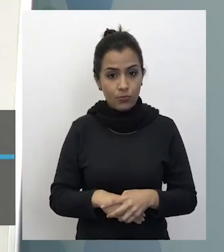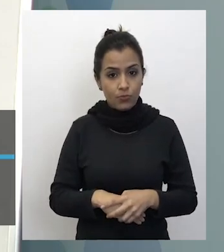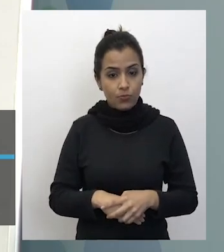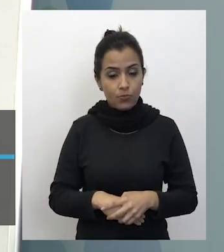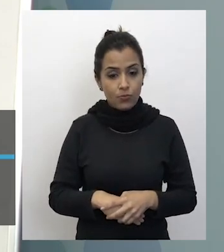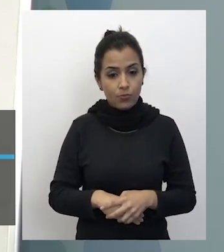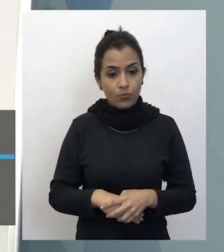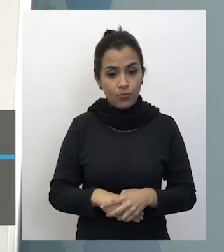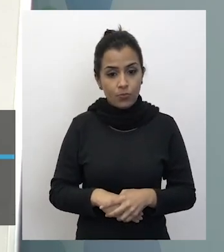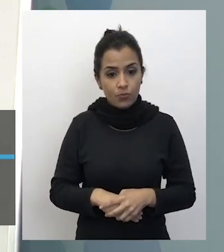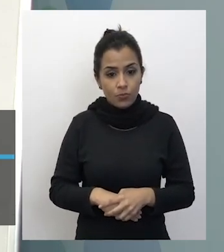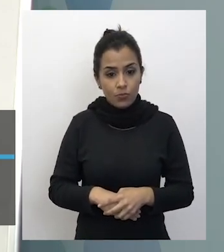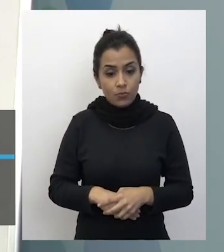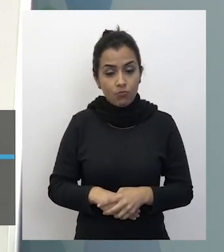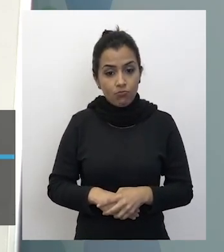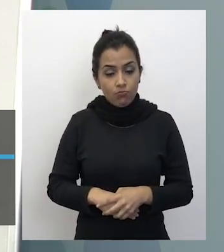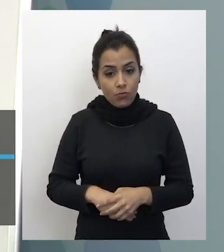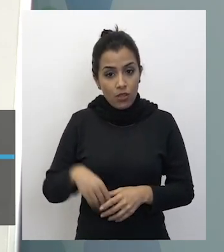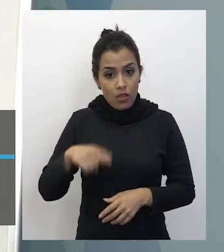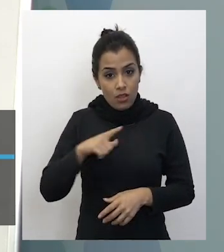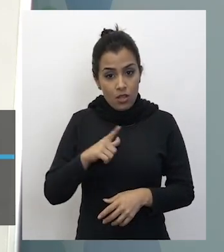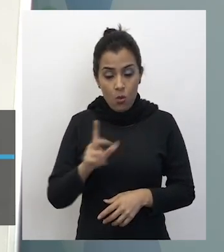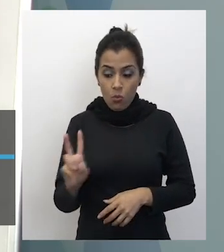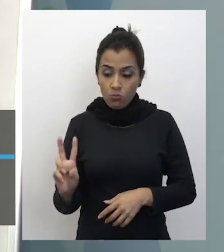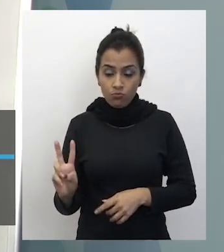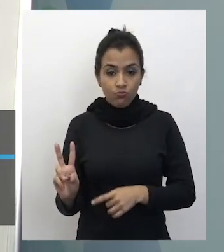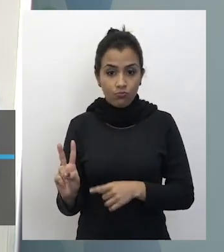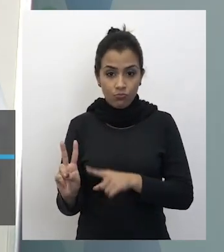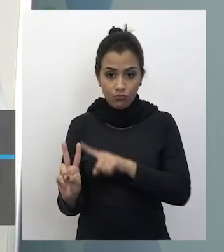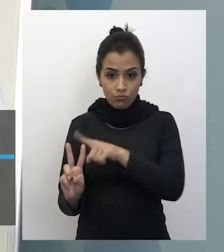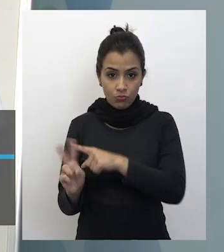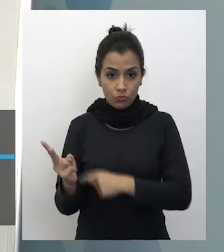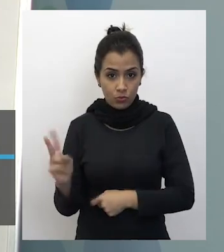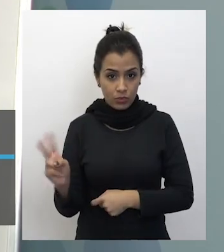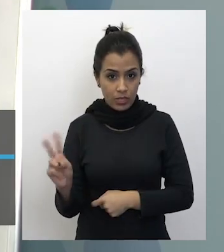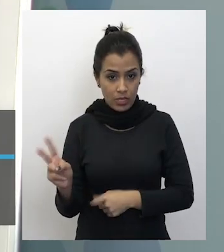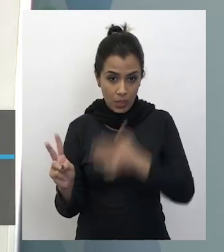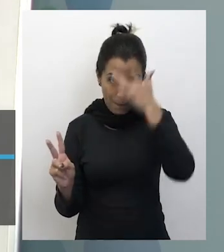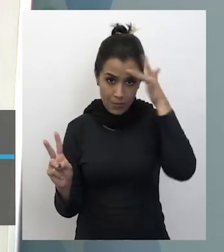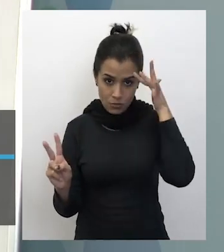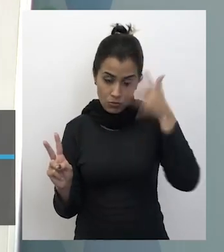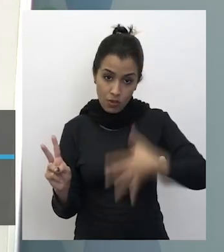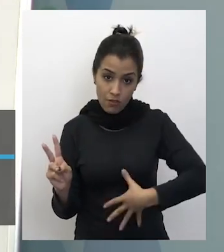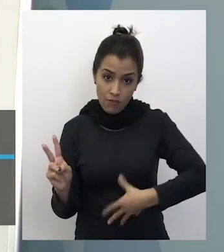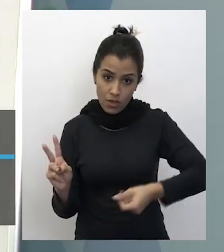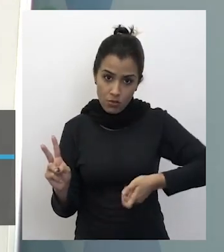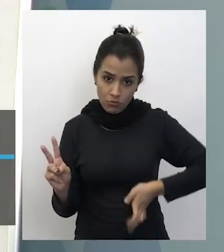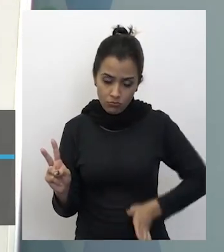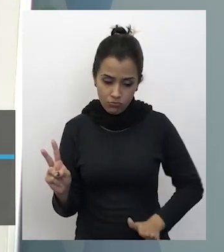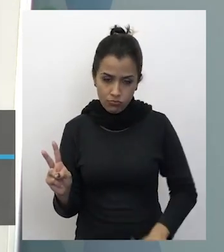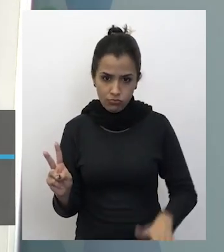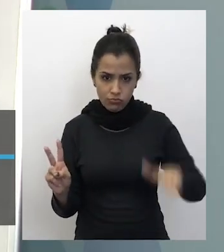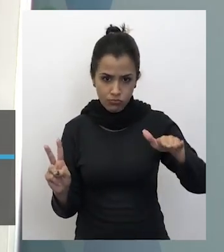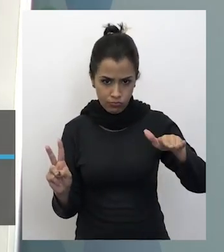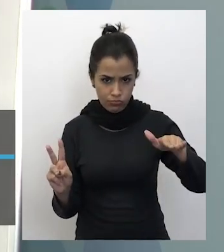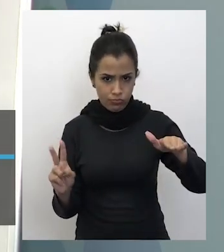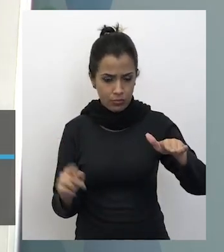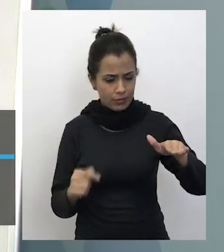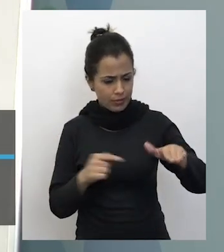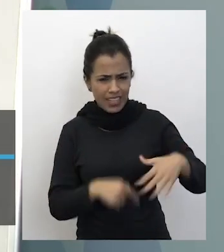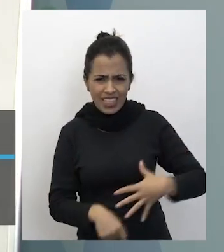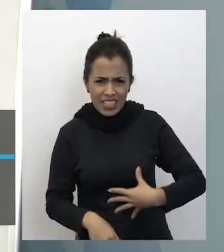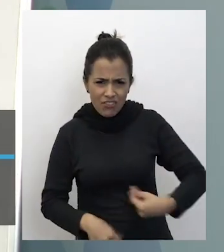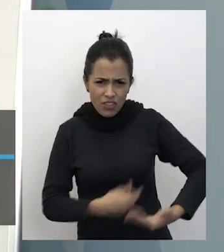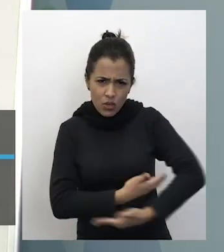Eu tenho um casal que tem um filho e surgiu uma dúvida se esse filho foi trocado na